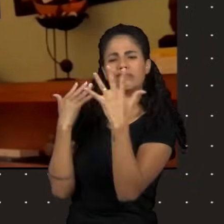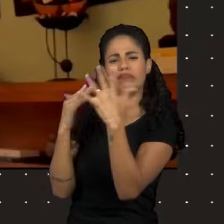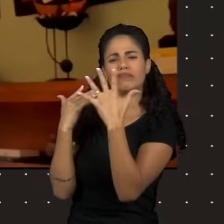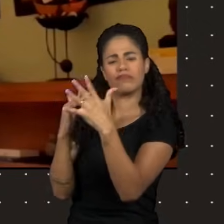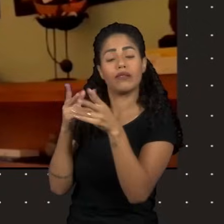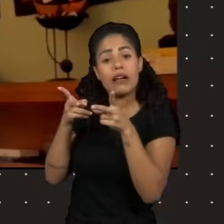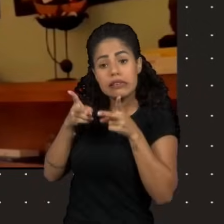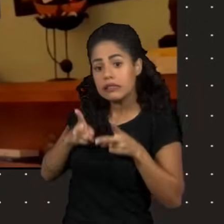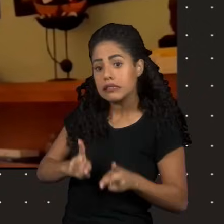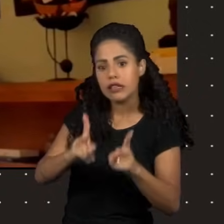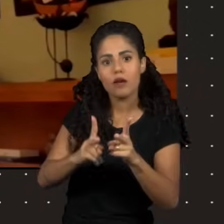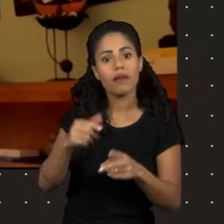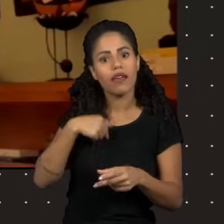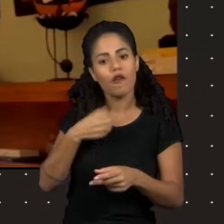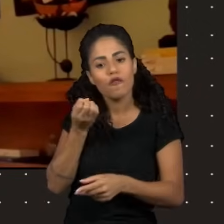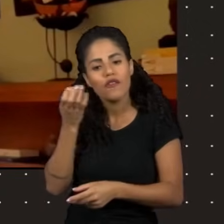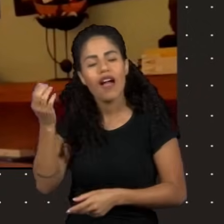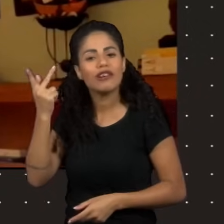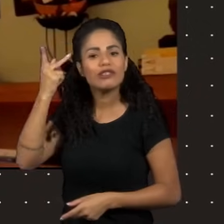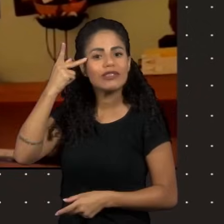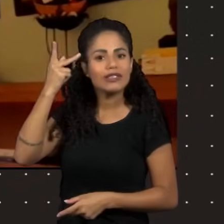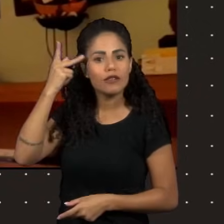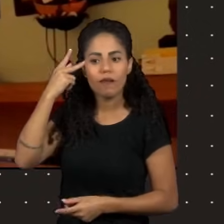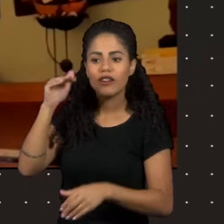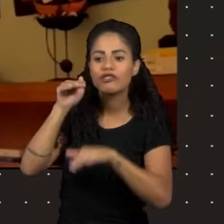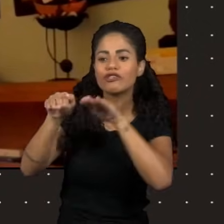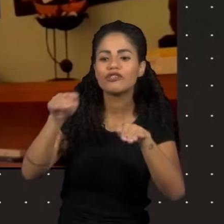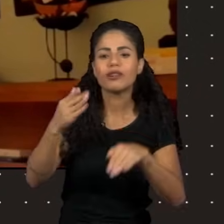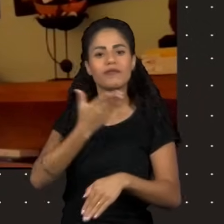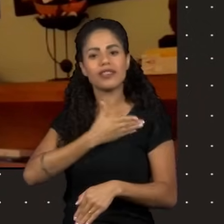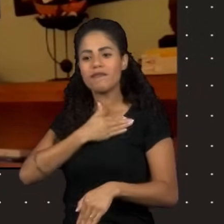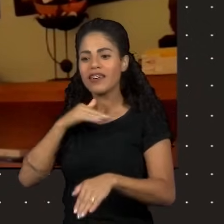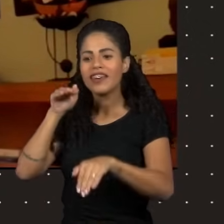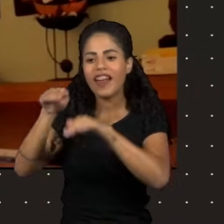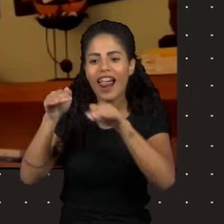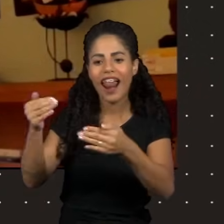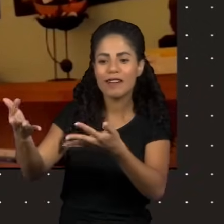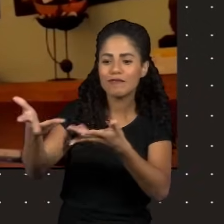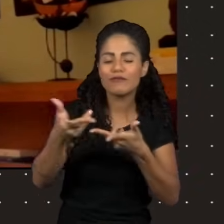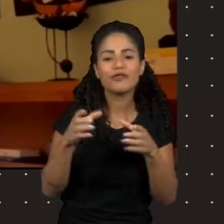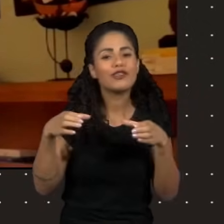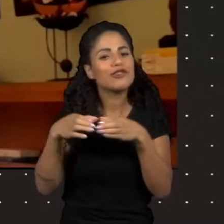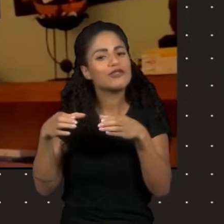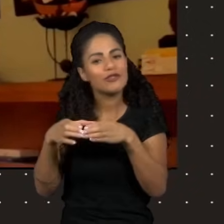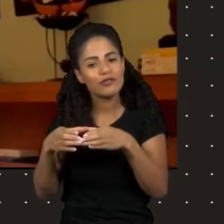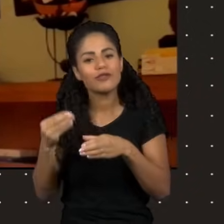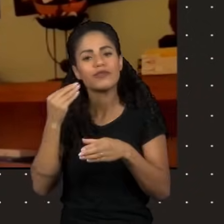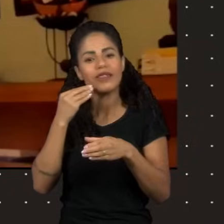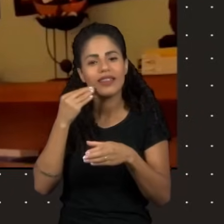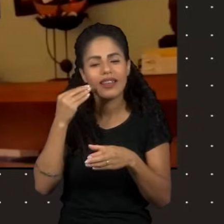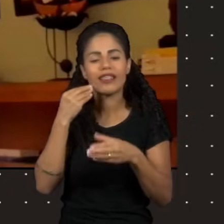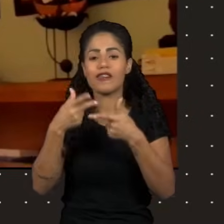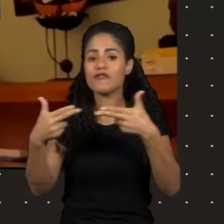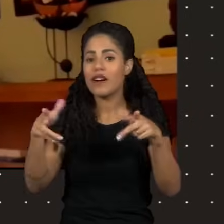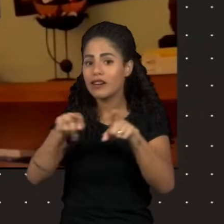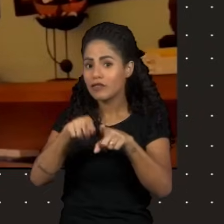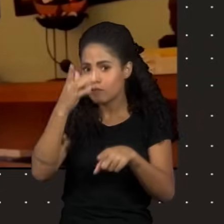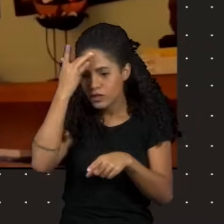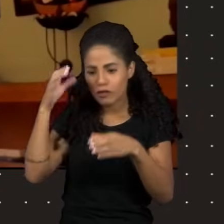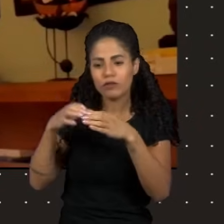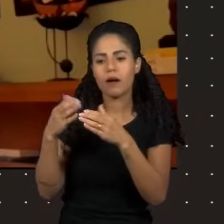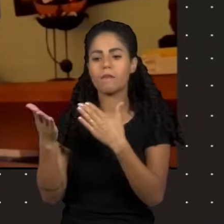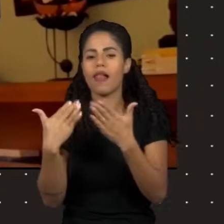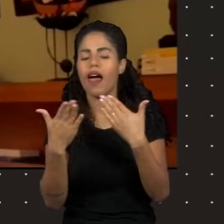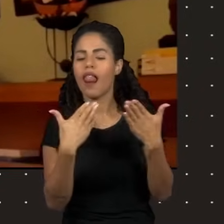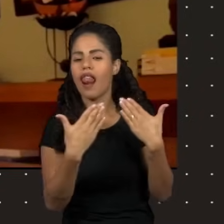vez que eu vou para São Paulo a gente tenta se reunir com os outros amigos, com o Zé Carlos, a Lisa Vieira, Elci Modenese,